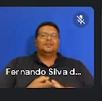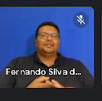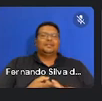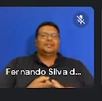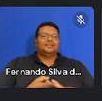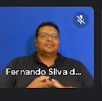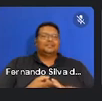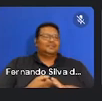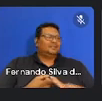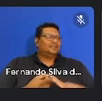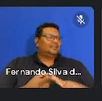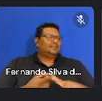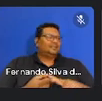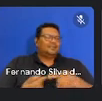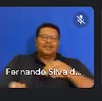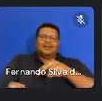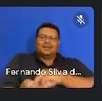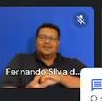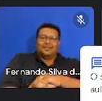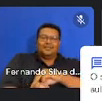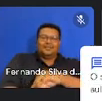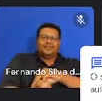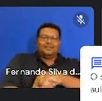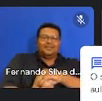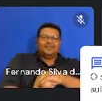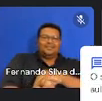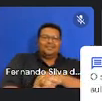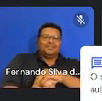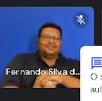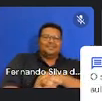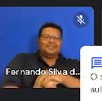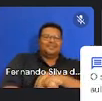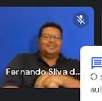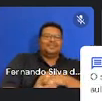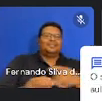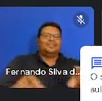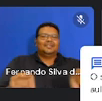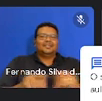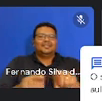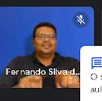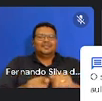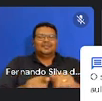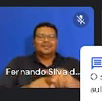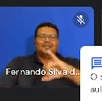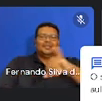a gravação a partir de agora da nossa tela.